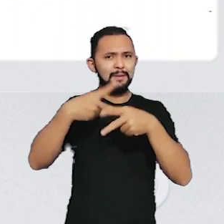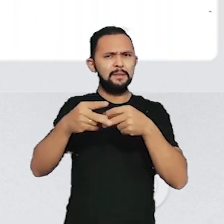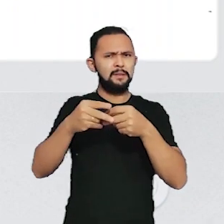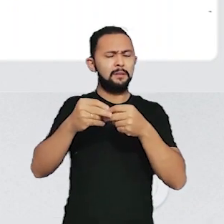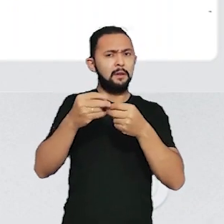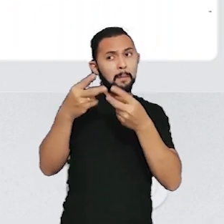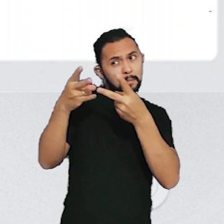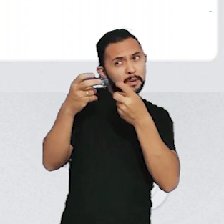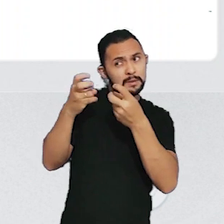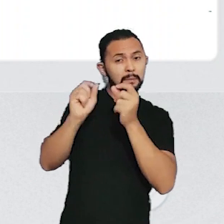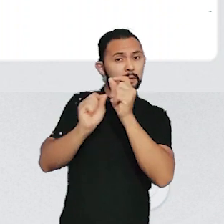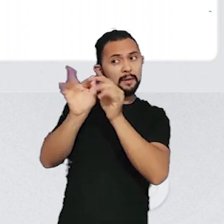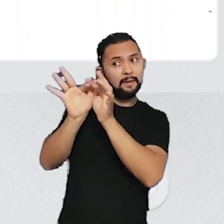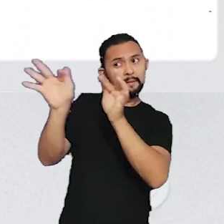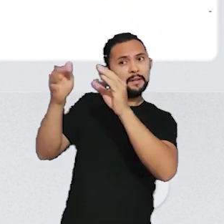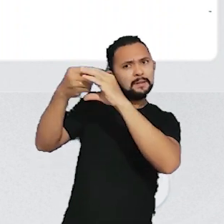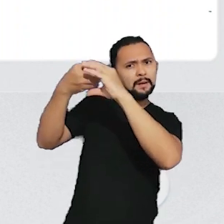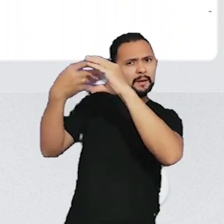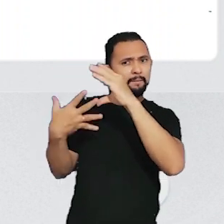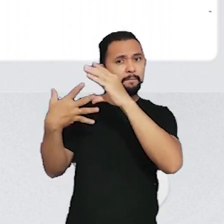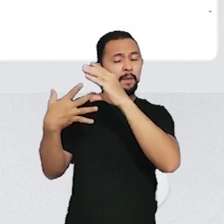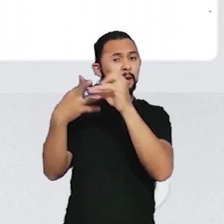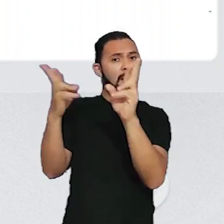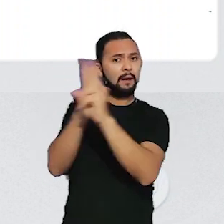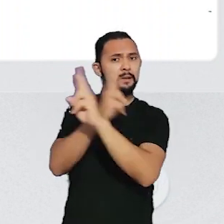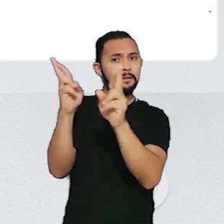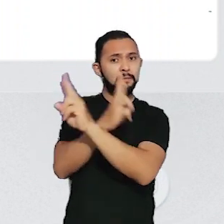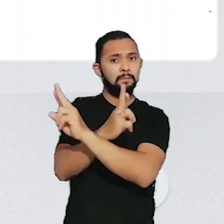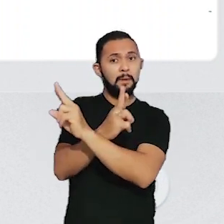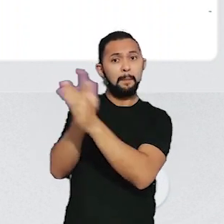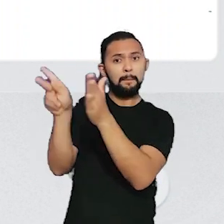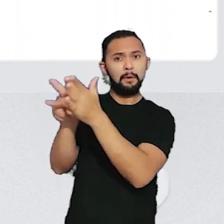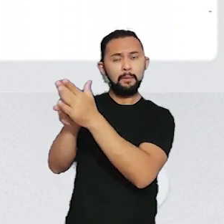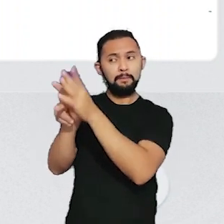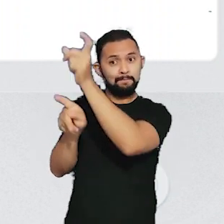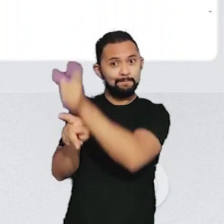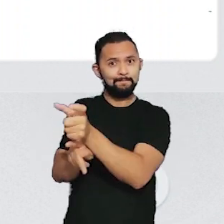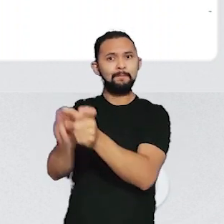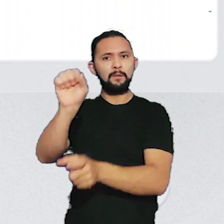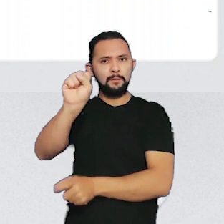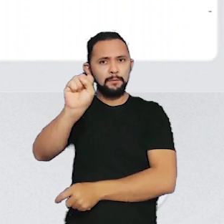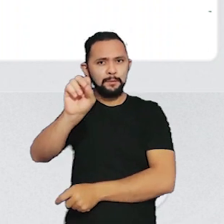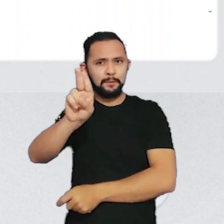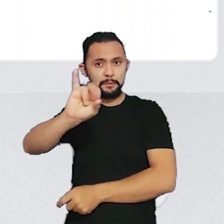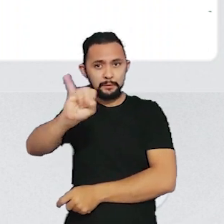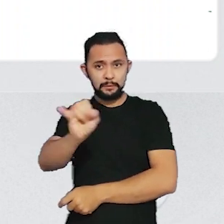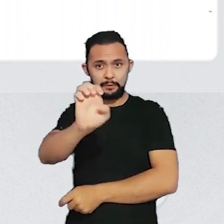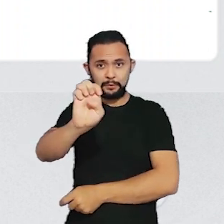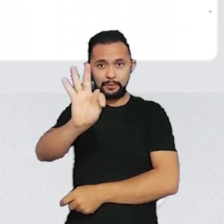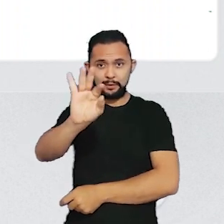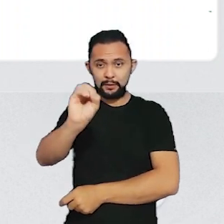presente. Então, eu tenho essa característica relacionada ao meu sujeito. Então, por isso que ela é uma oração